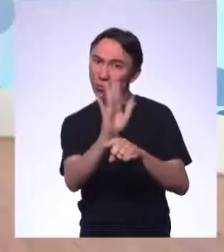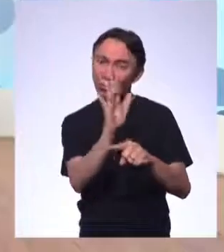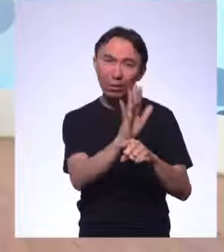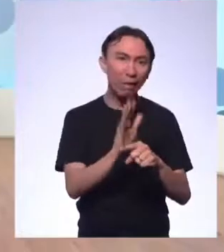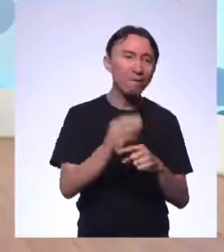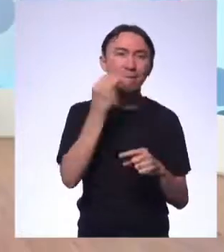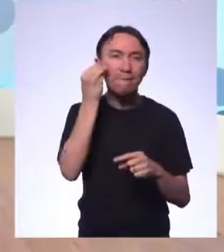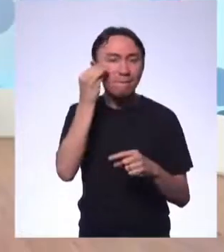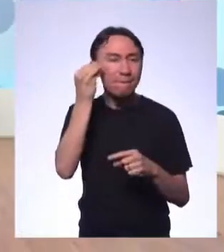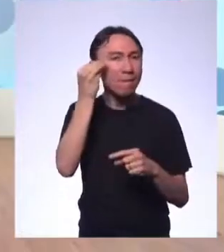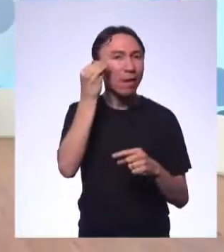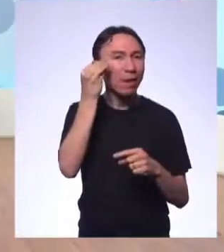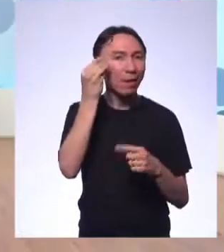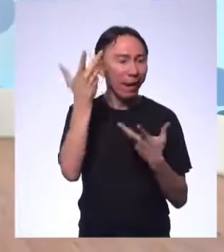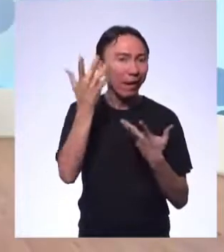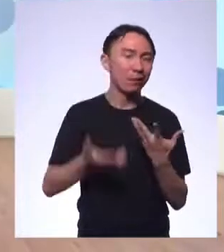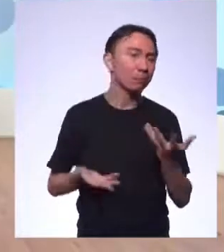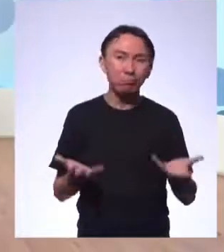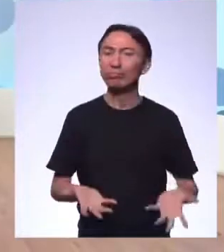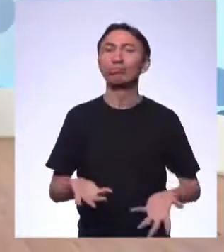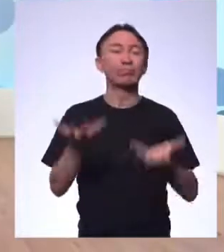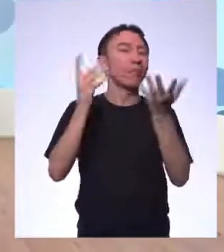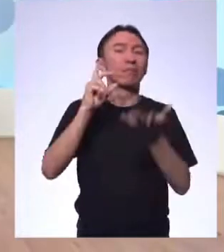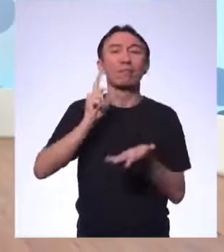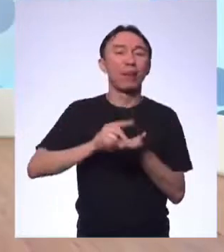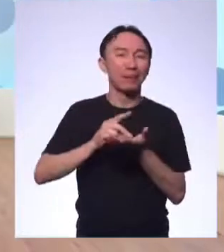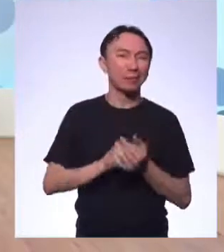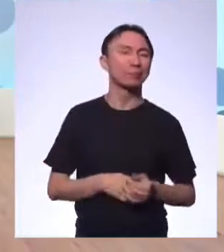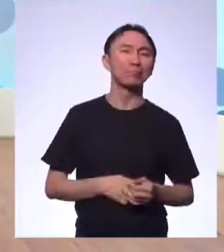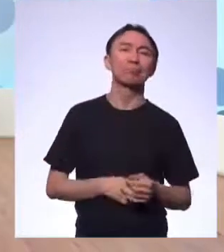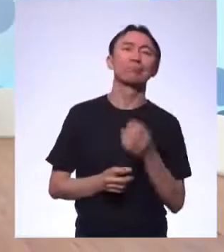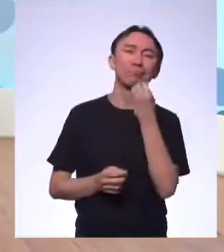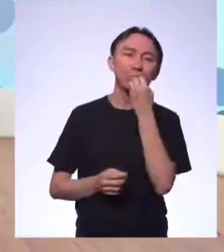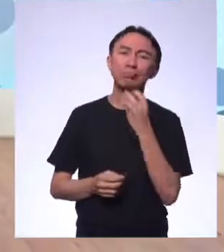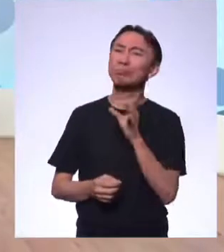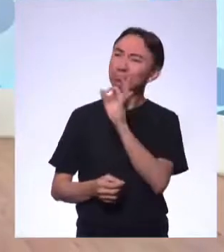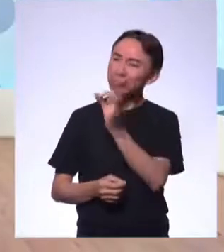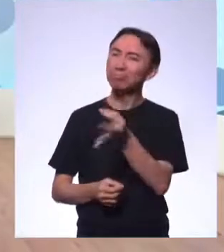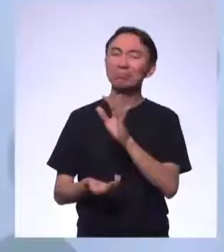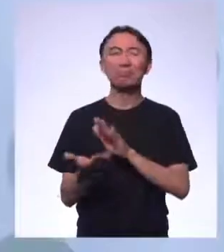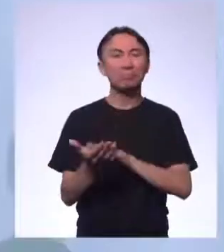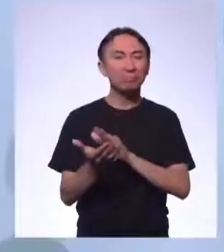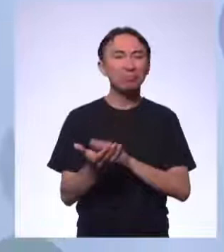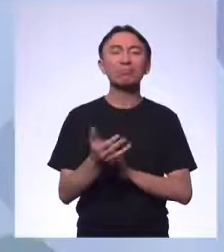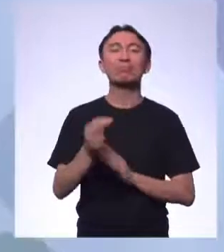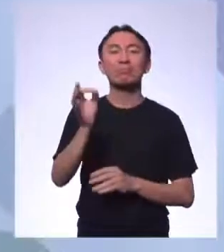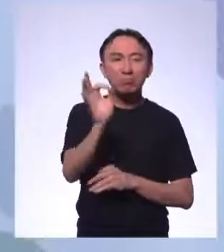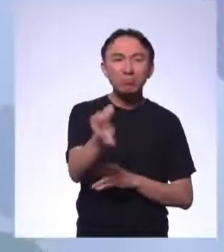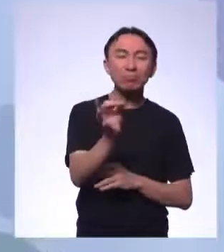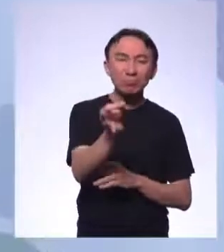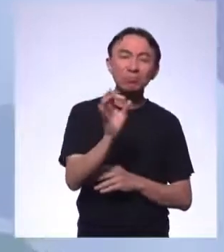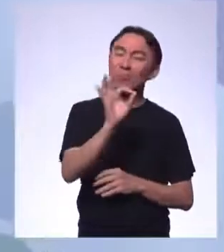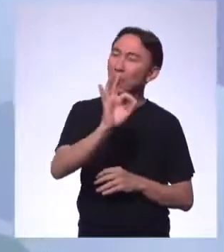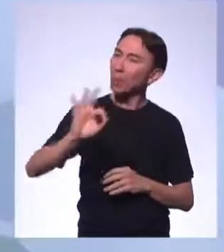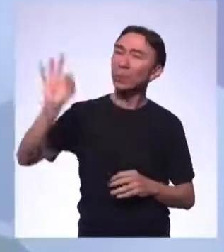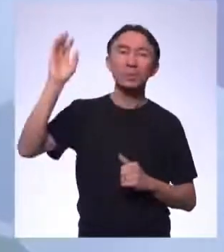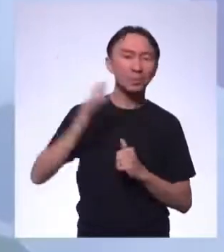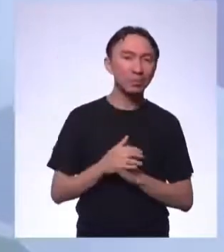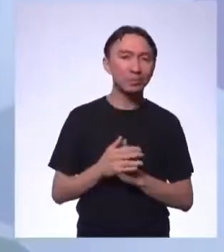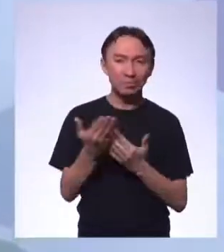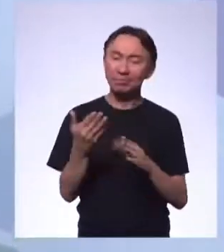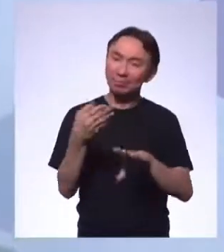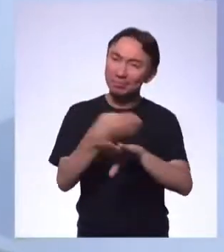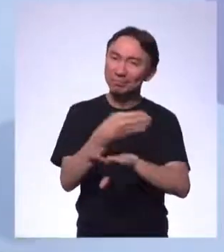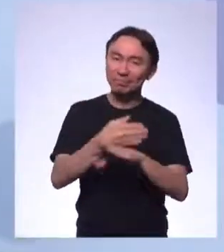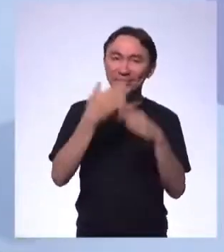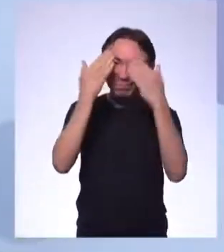bem afiadinhos, hein? Parabéns a todos, viu? Tá ótimo, tá? Obrigada pelas participações aí, professoras e alunos.